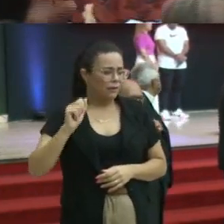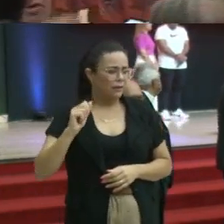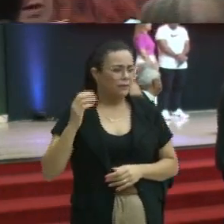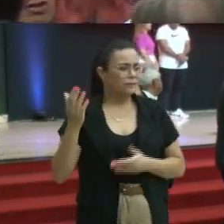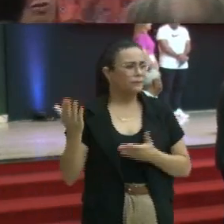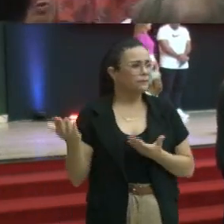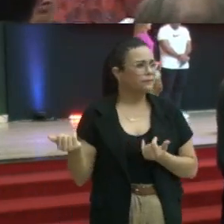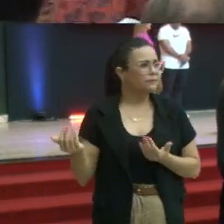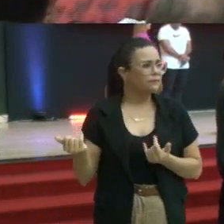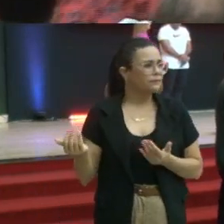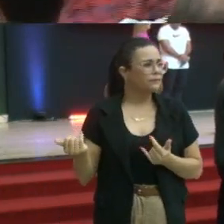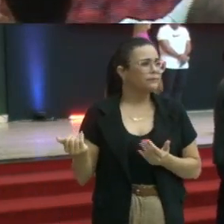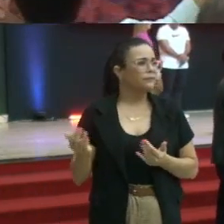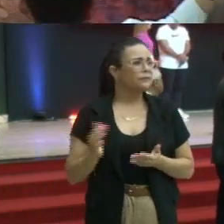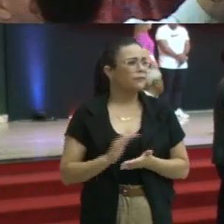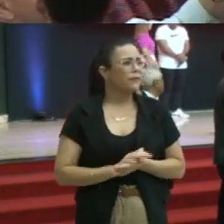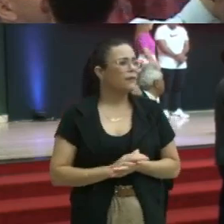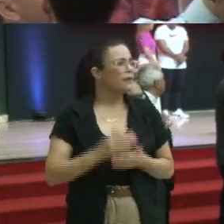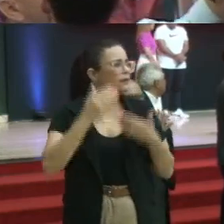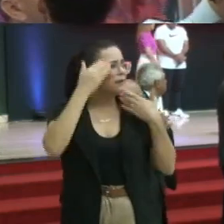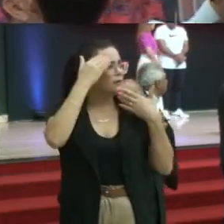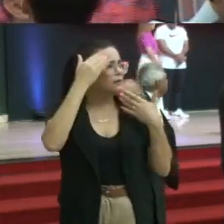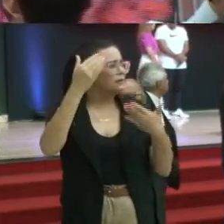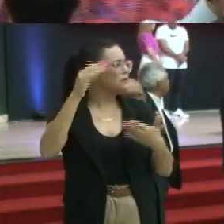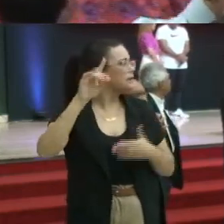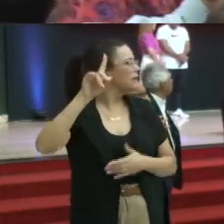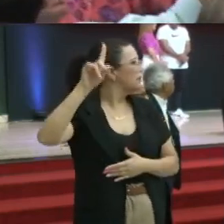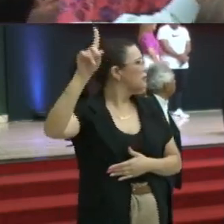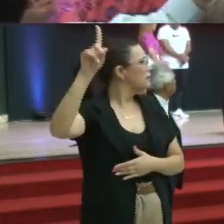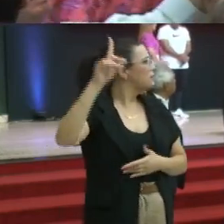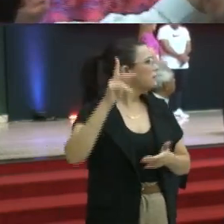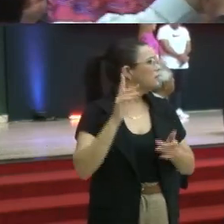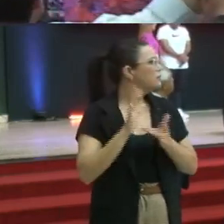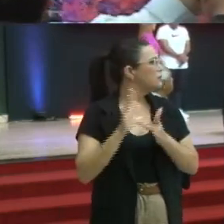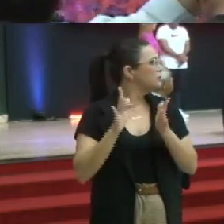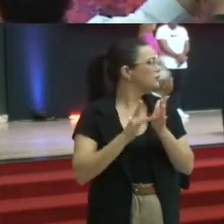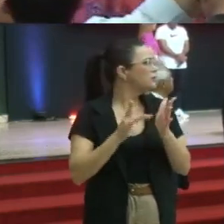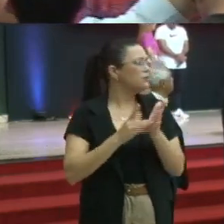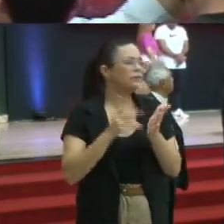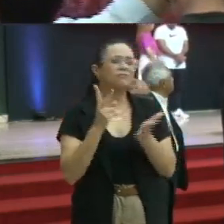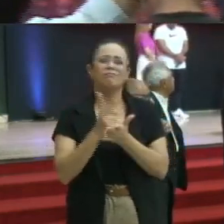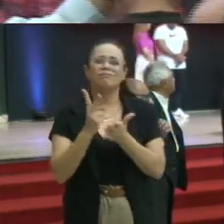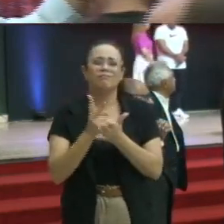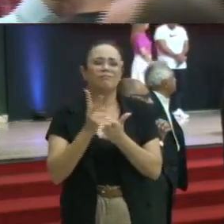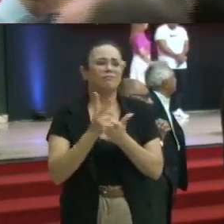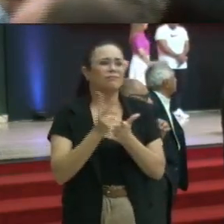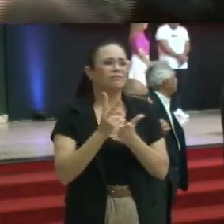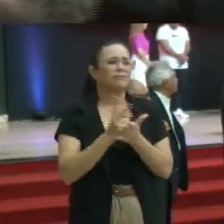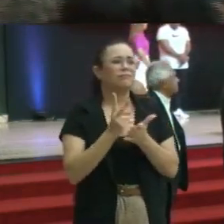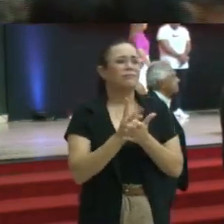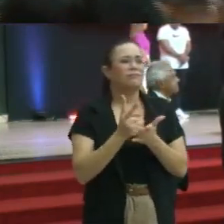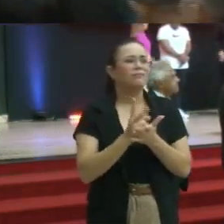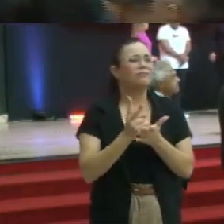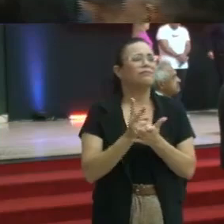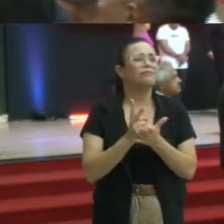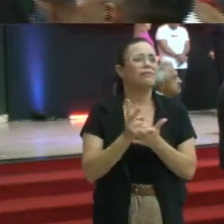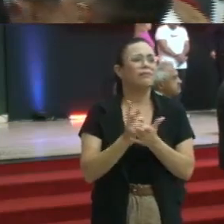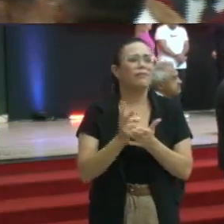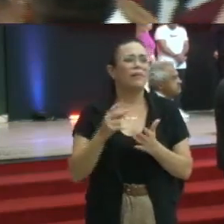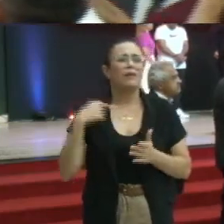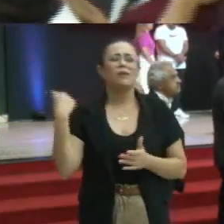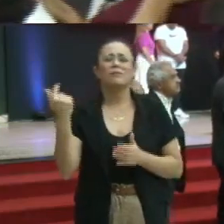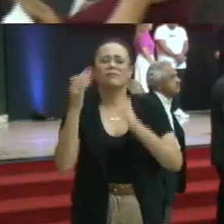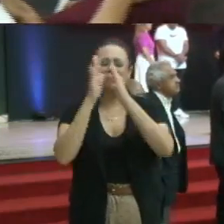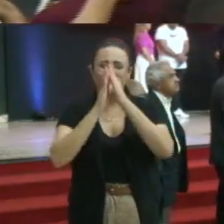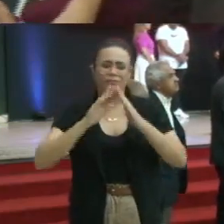orar agradecido ao Senhor. Jesus é o mesmo. Vamos orar, queridos. Ah, Senhor, nós te